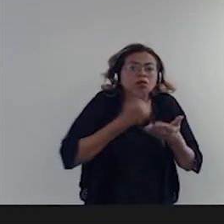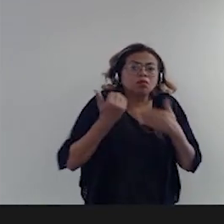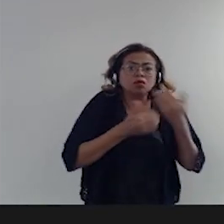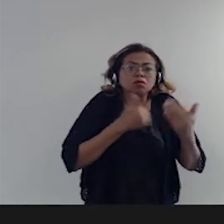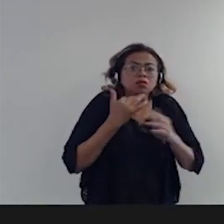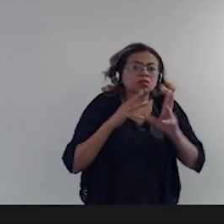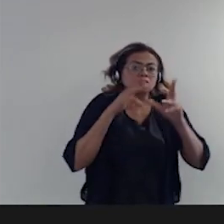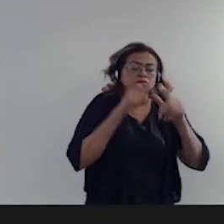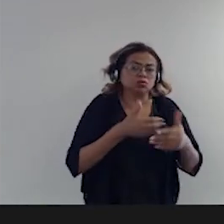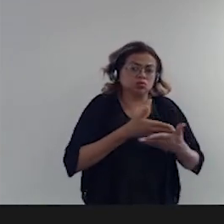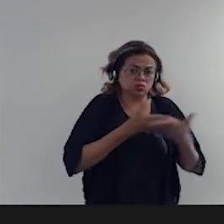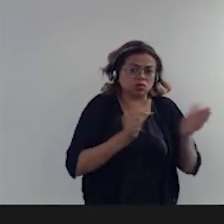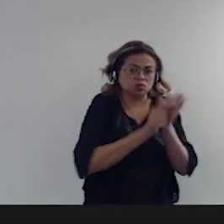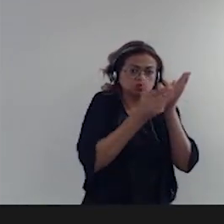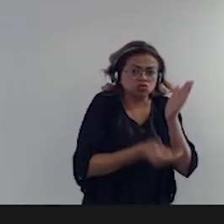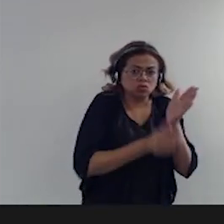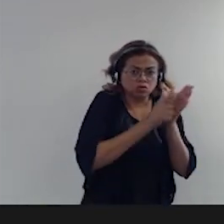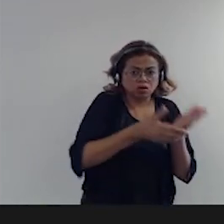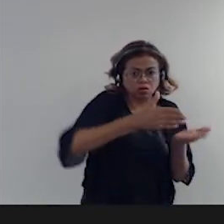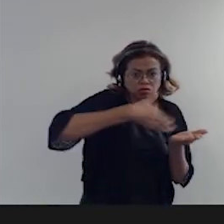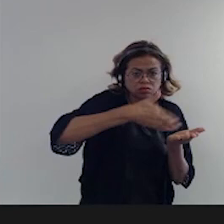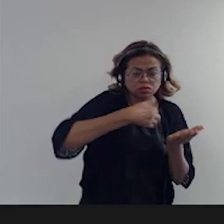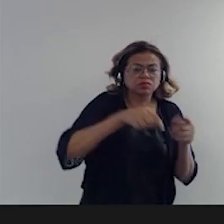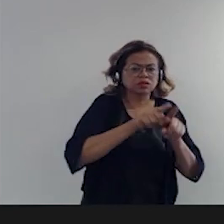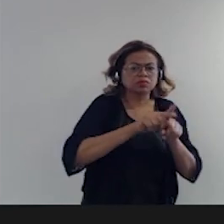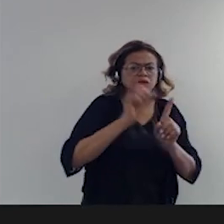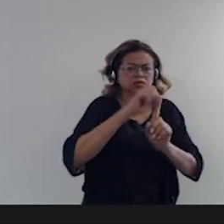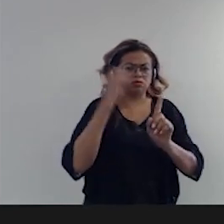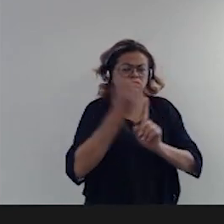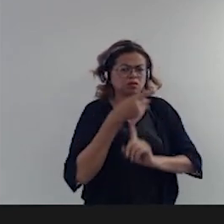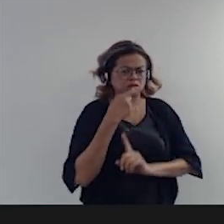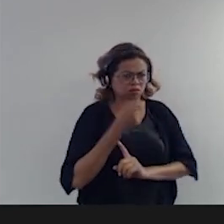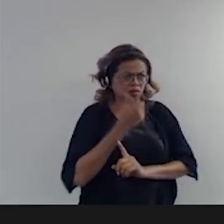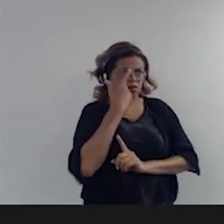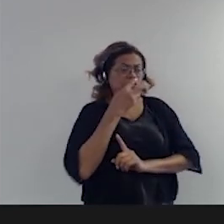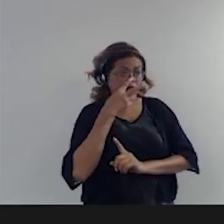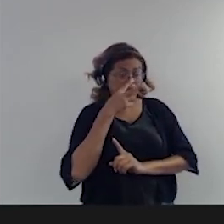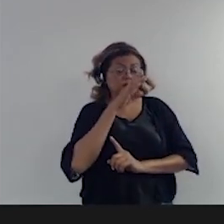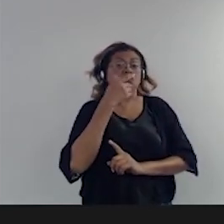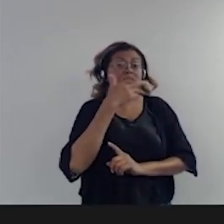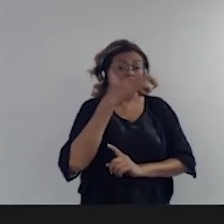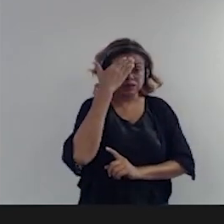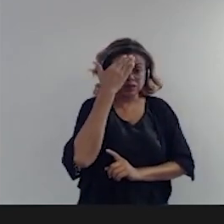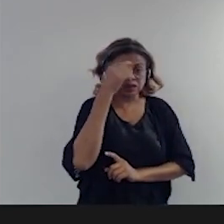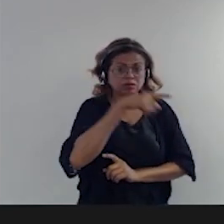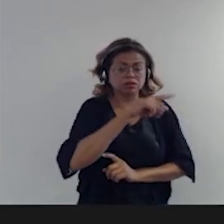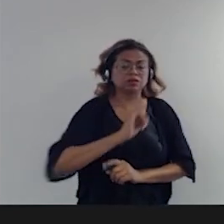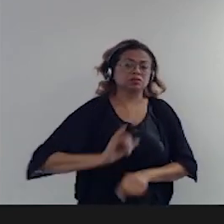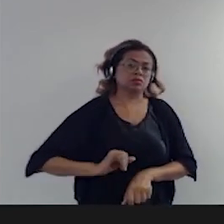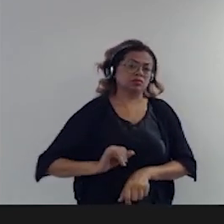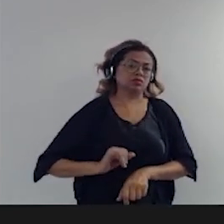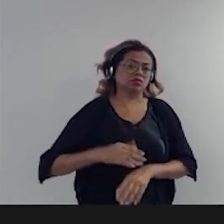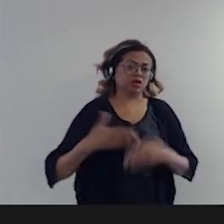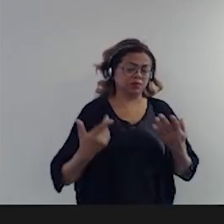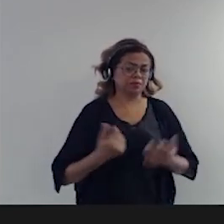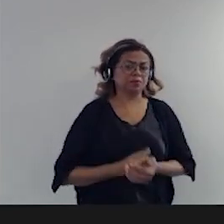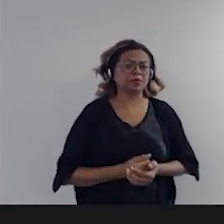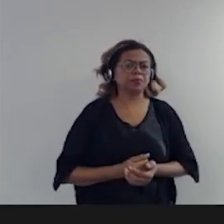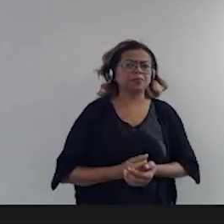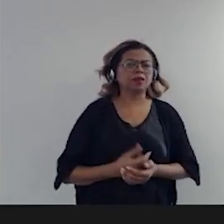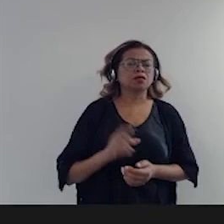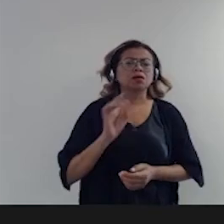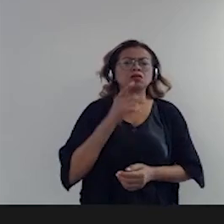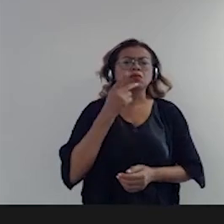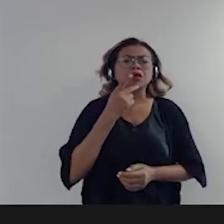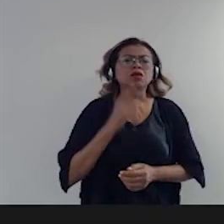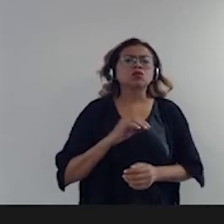de revistas, e faz com que, de alguma forma, a sociedade preste atenção a essa população. Agora, apenas